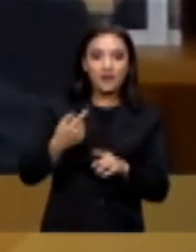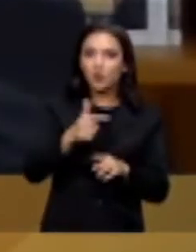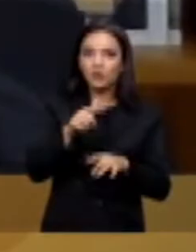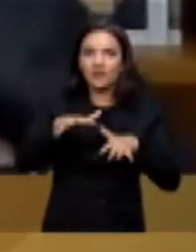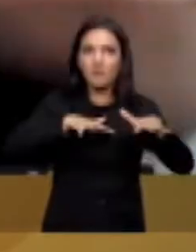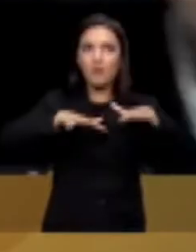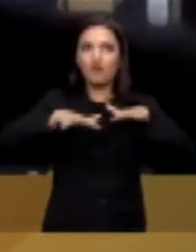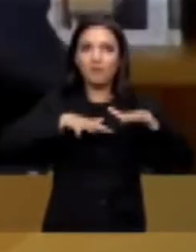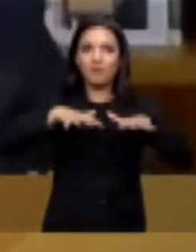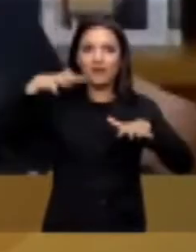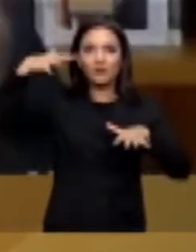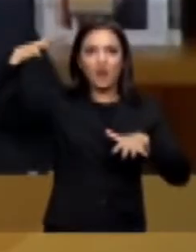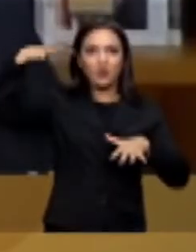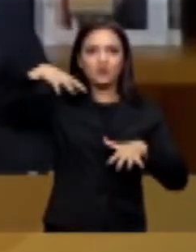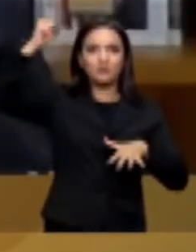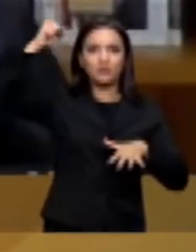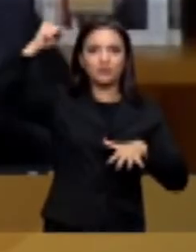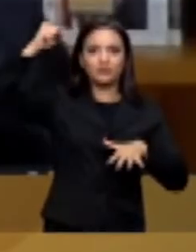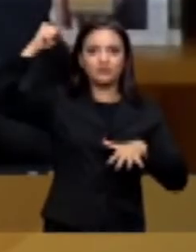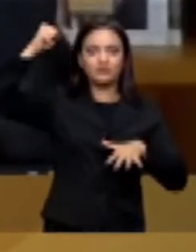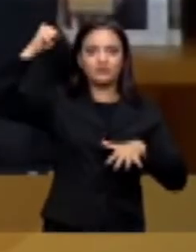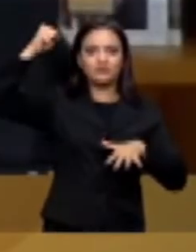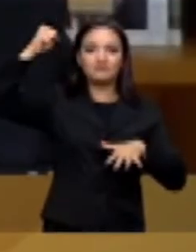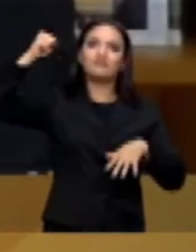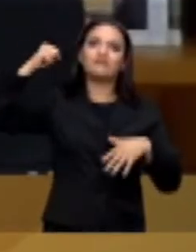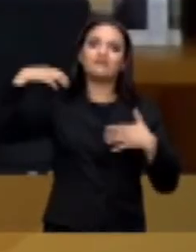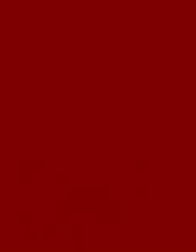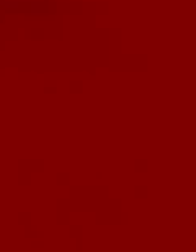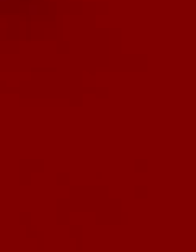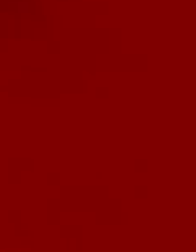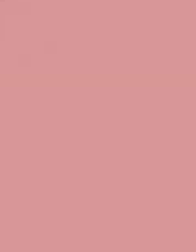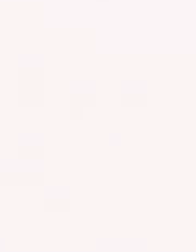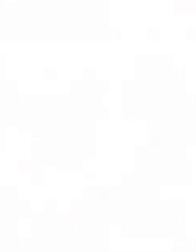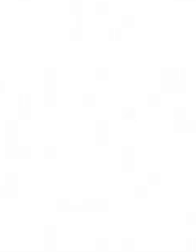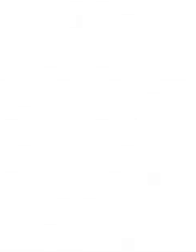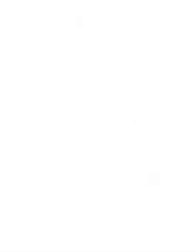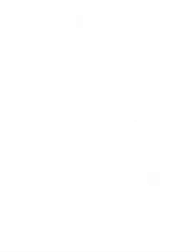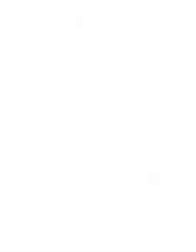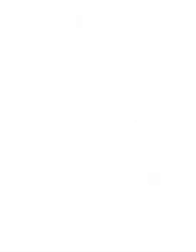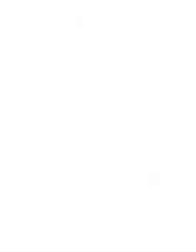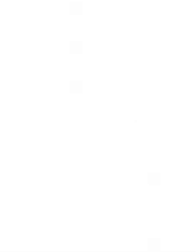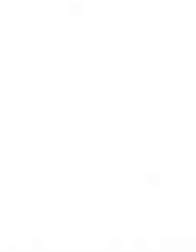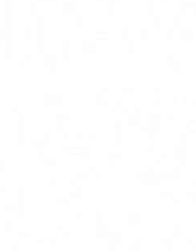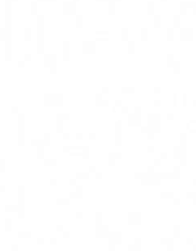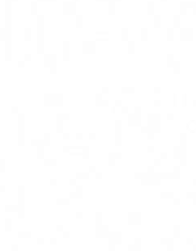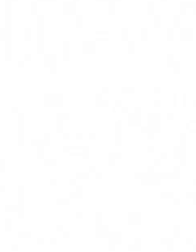alguém não se mexe dentro da sala, as luzes se apagam.